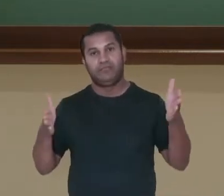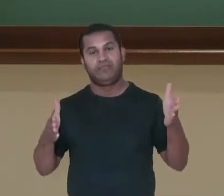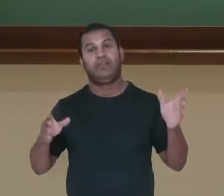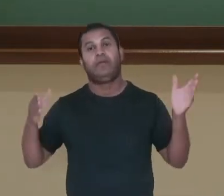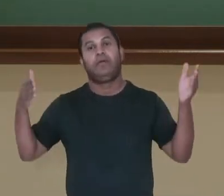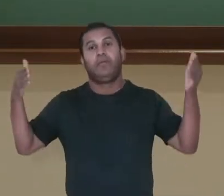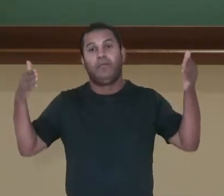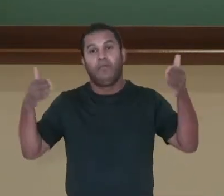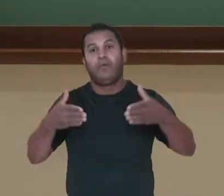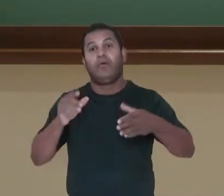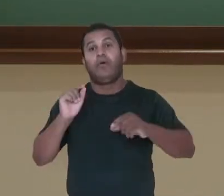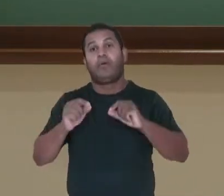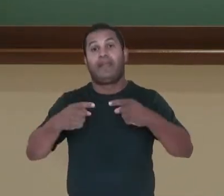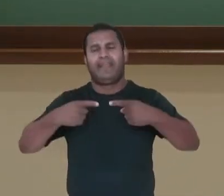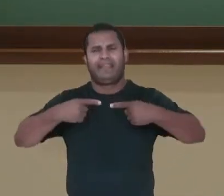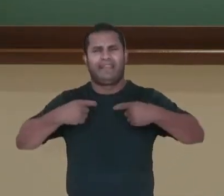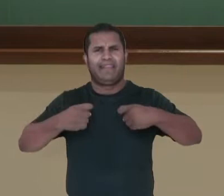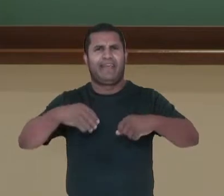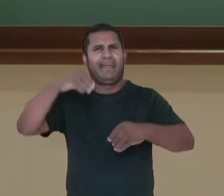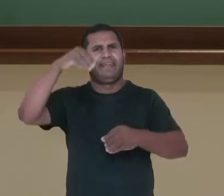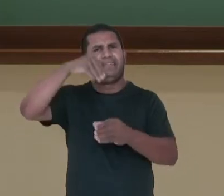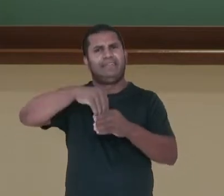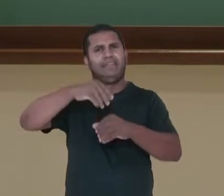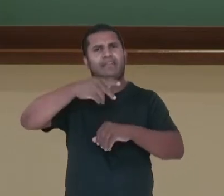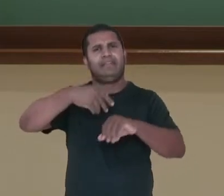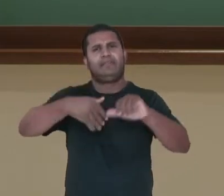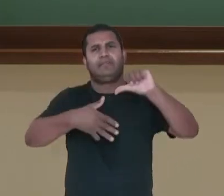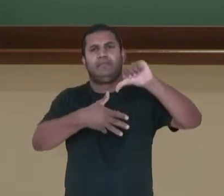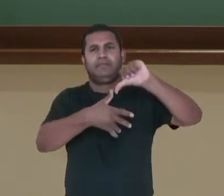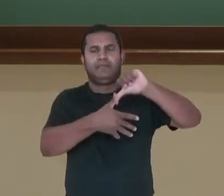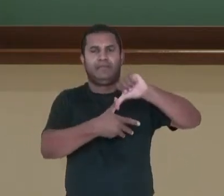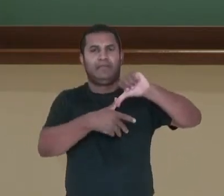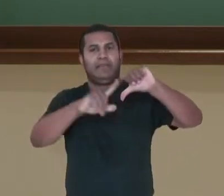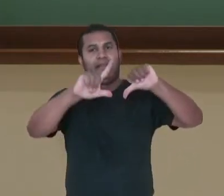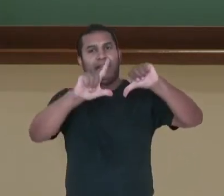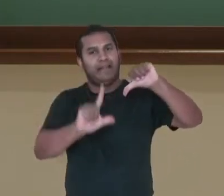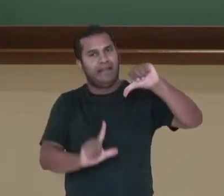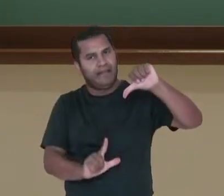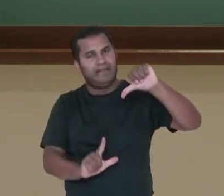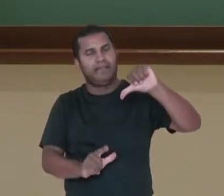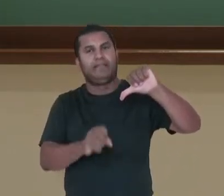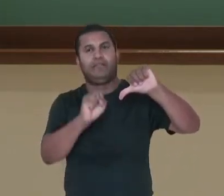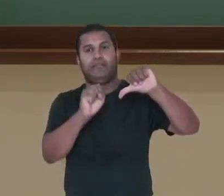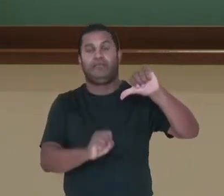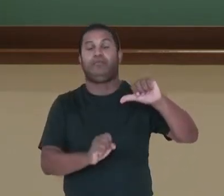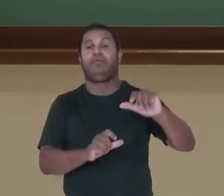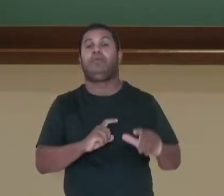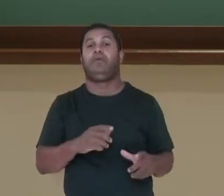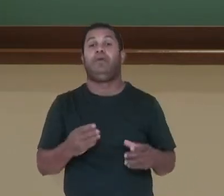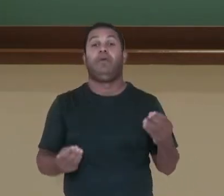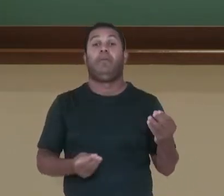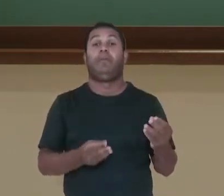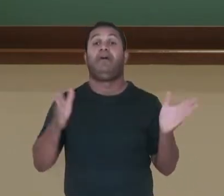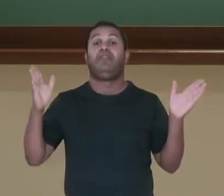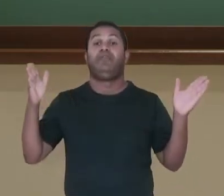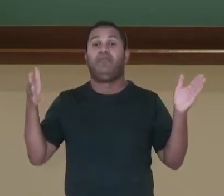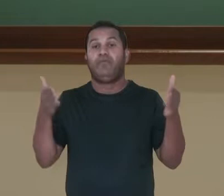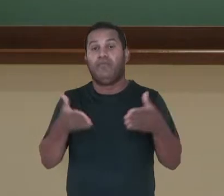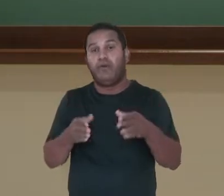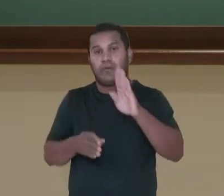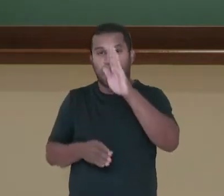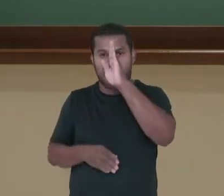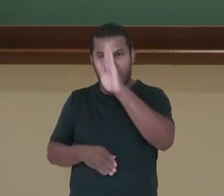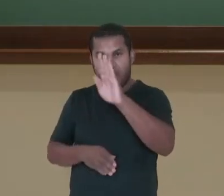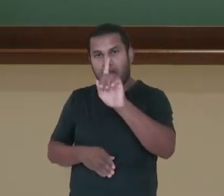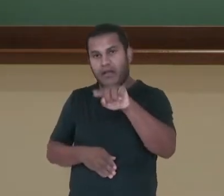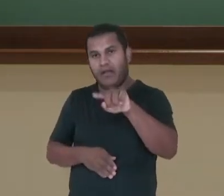sobre a questão de conflitos na América Latina, dando um foco especial sobre o país, né, a Colômbia. Ok? Vamos